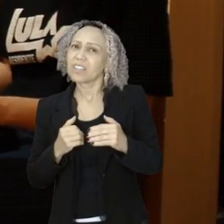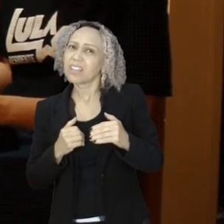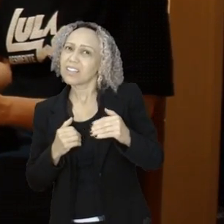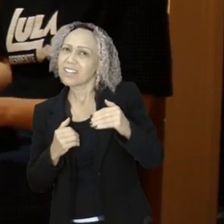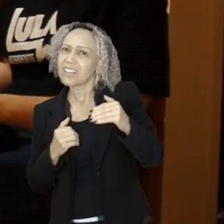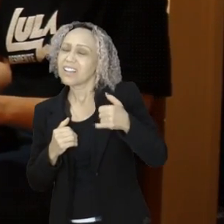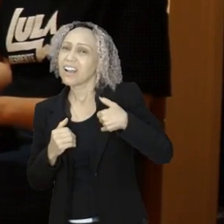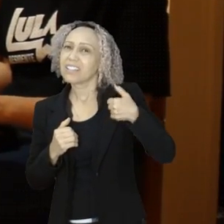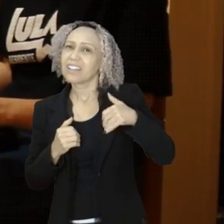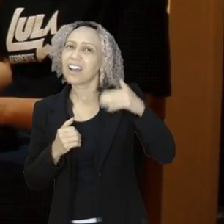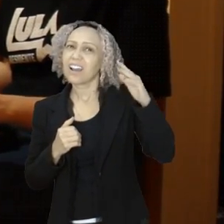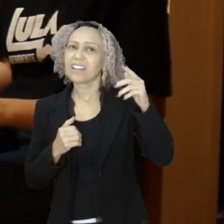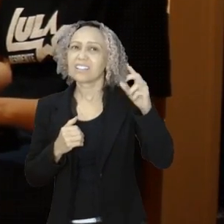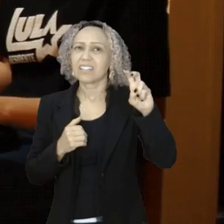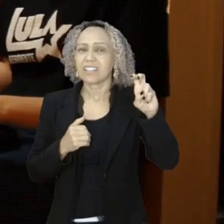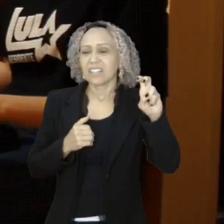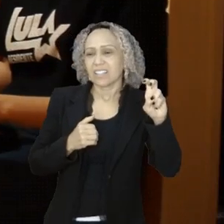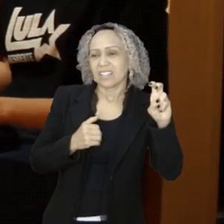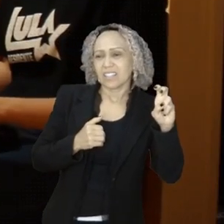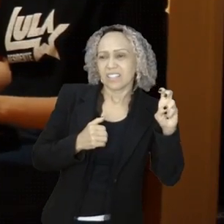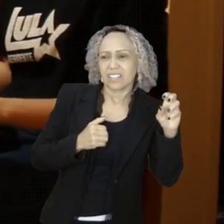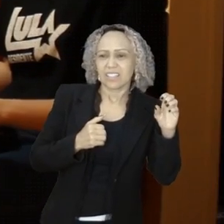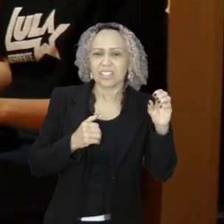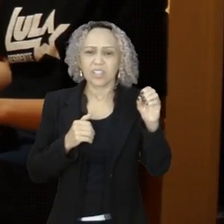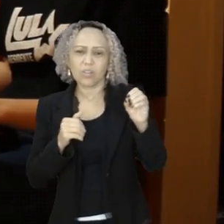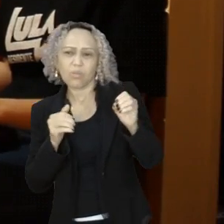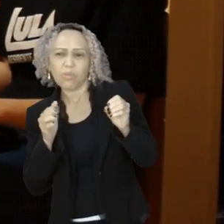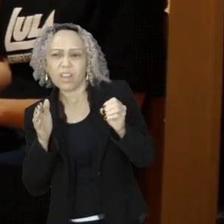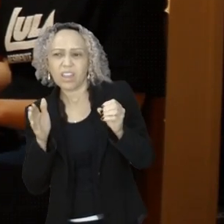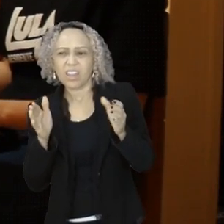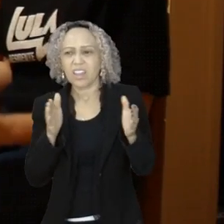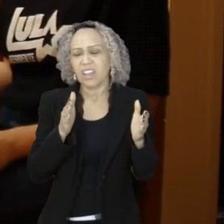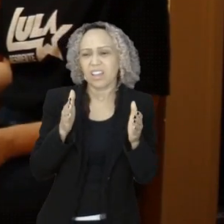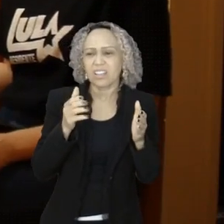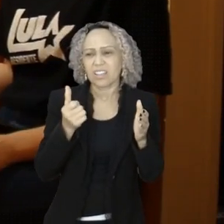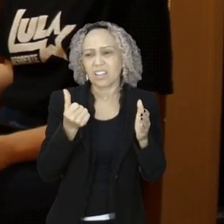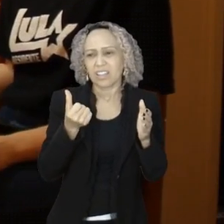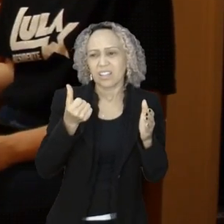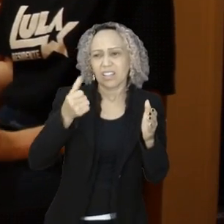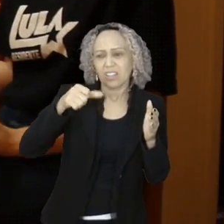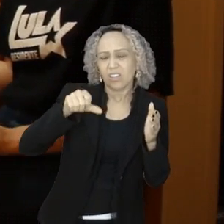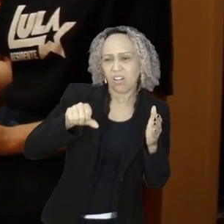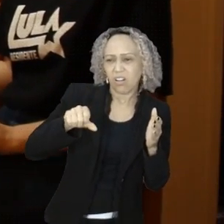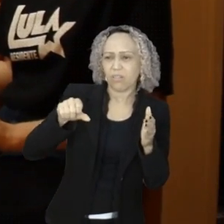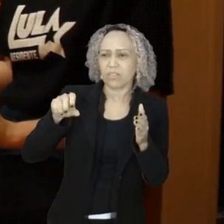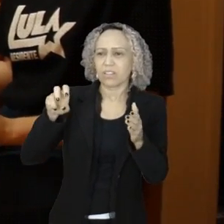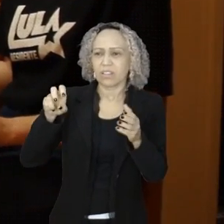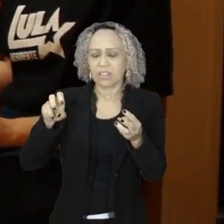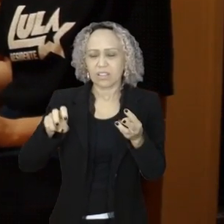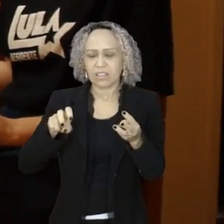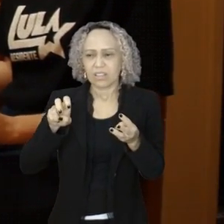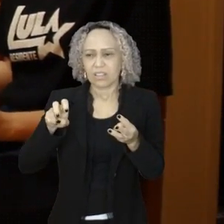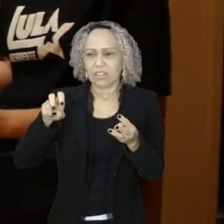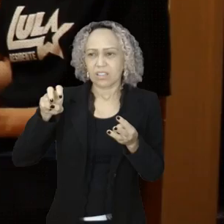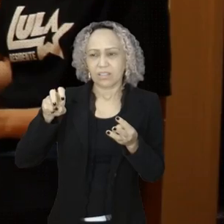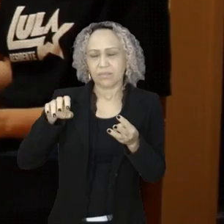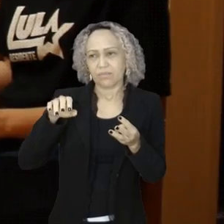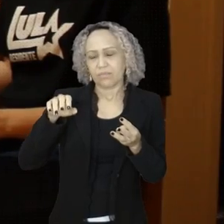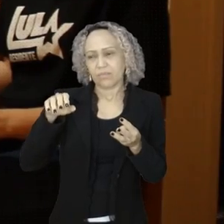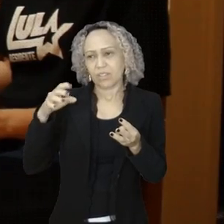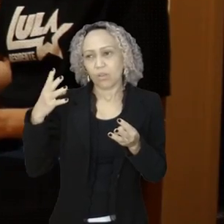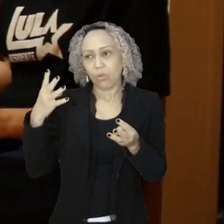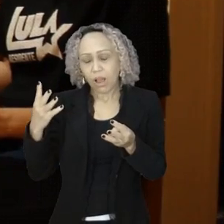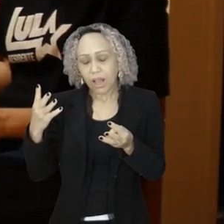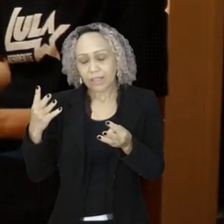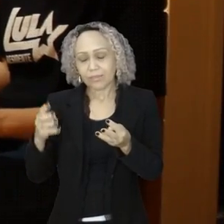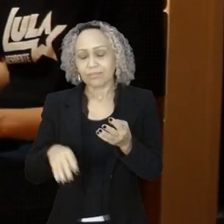50 e ele é de 69, 54, né? E a Laura é de 70, vai